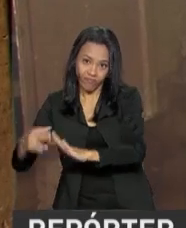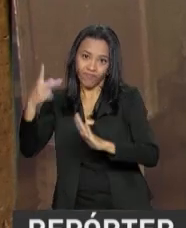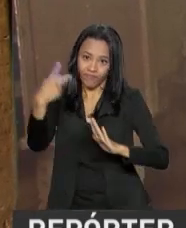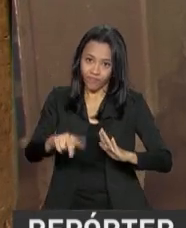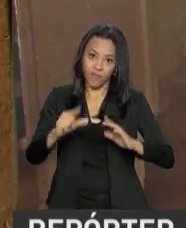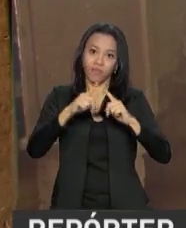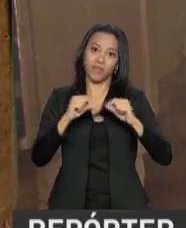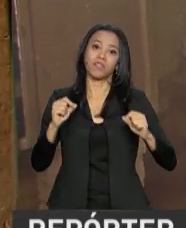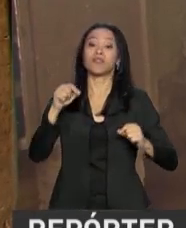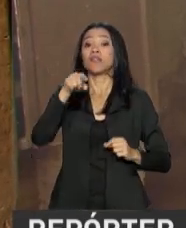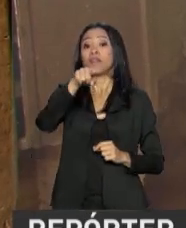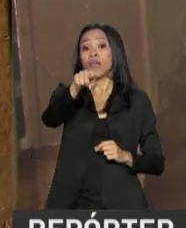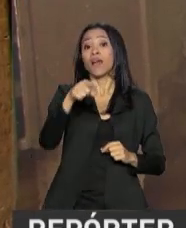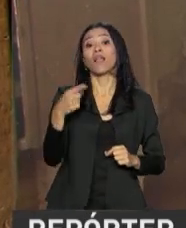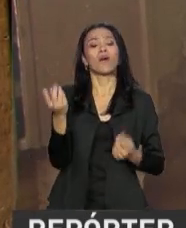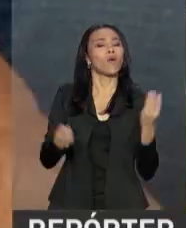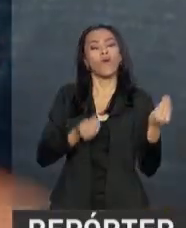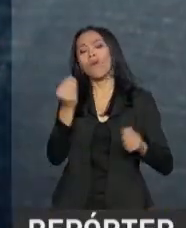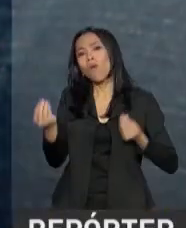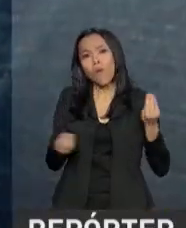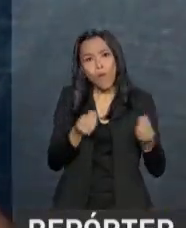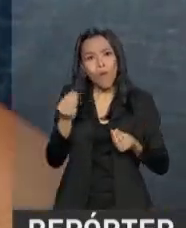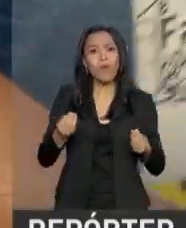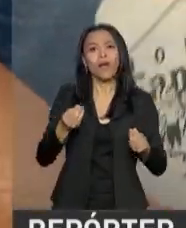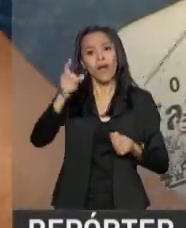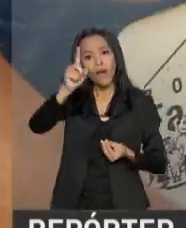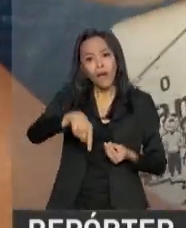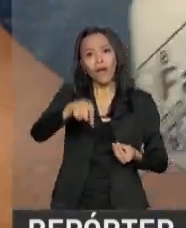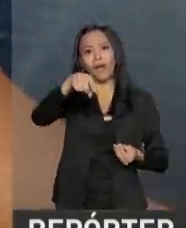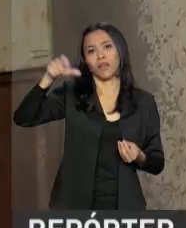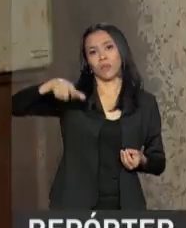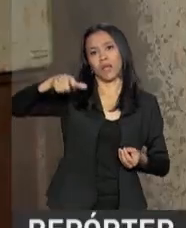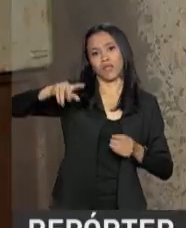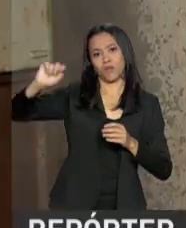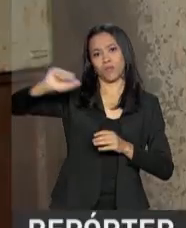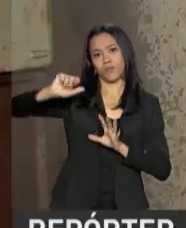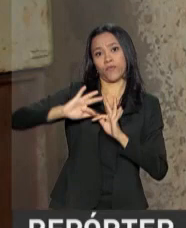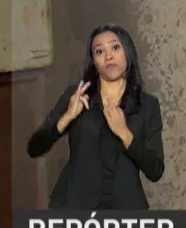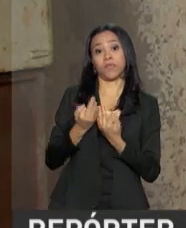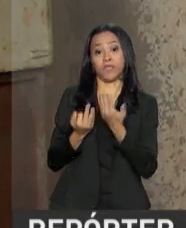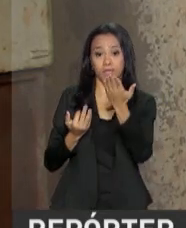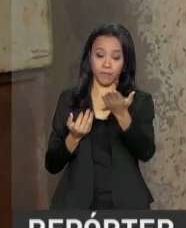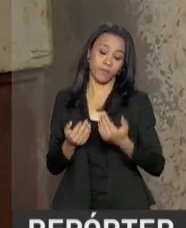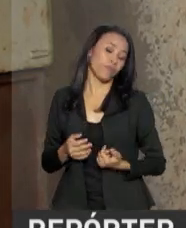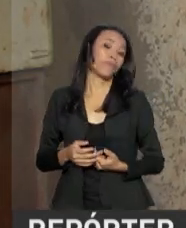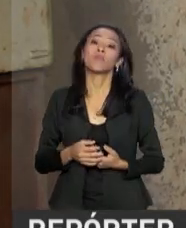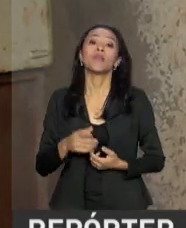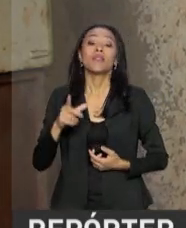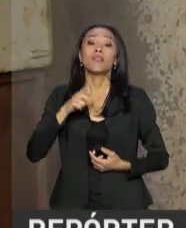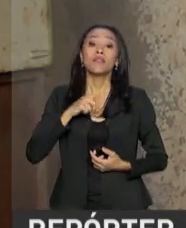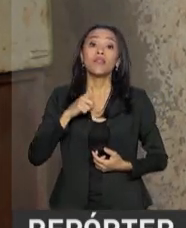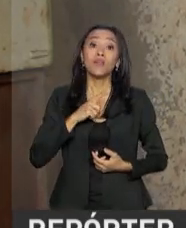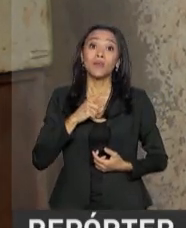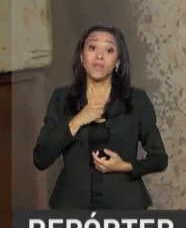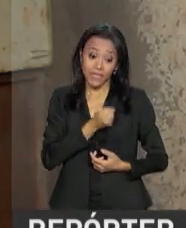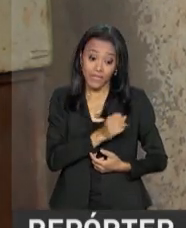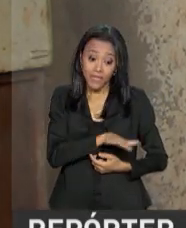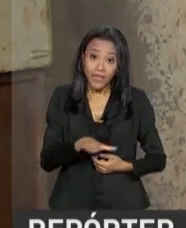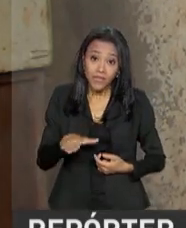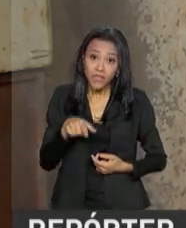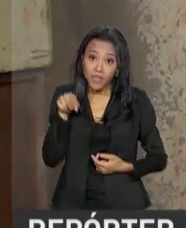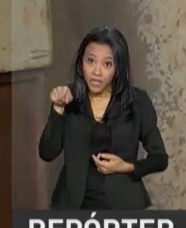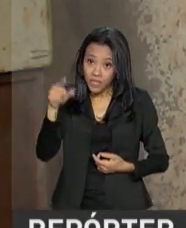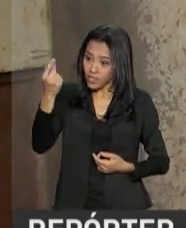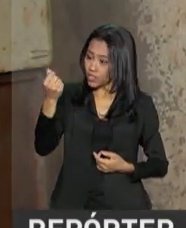hoje o sustento vem principalmente da renda do bolsa família pelo tanto de crianças que têm casa ajuda muito a